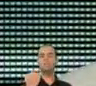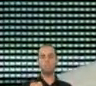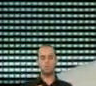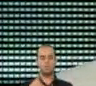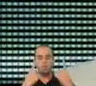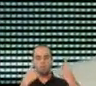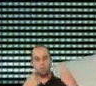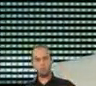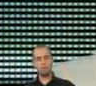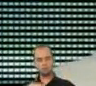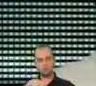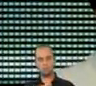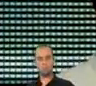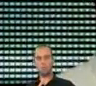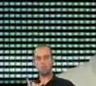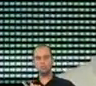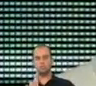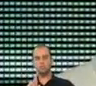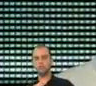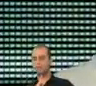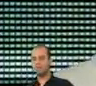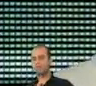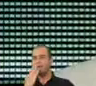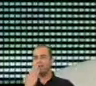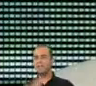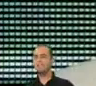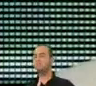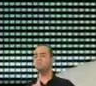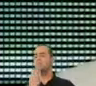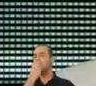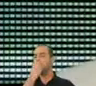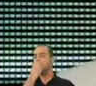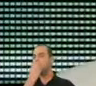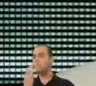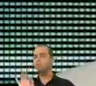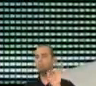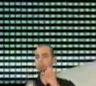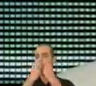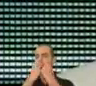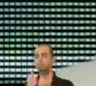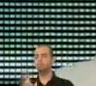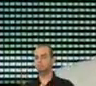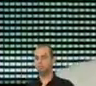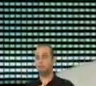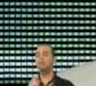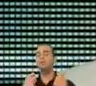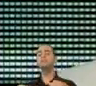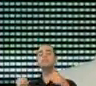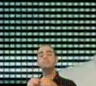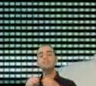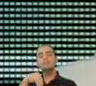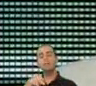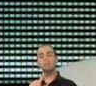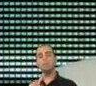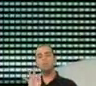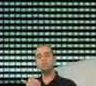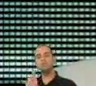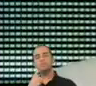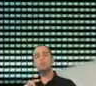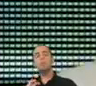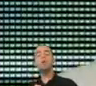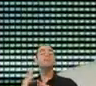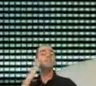muito importante. Eu não sou contra mutirões, agora não acredito que o mutirão seja uma política estruturante. A gente